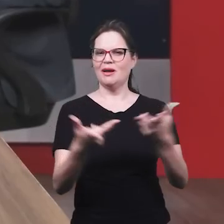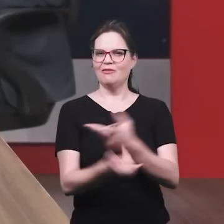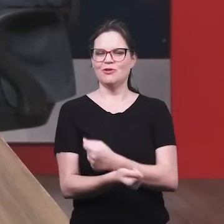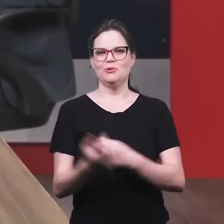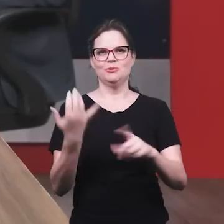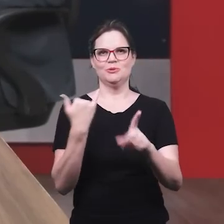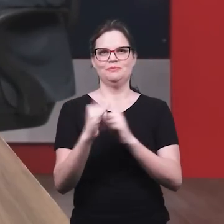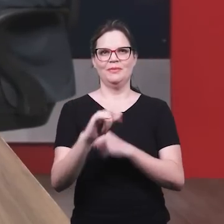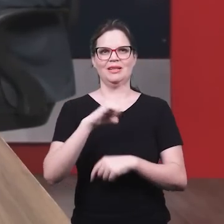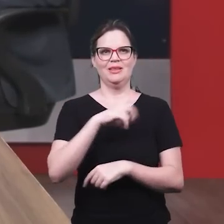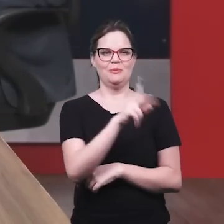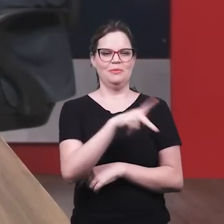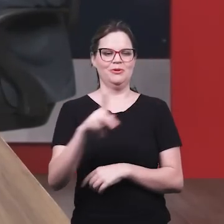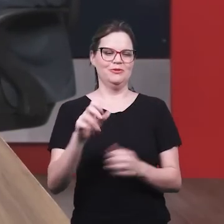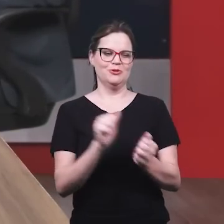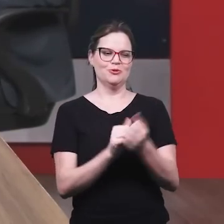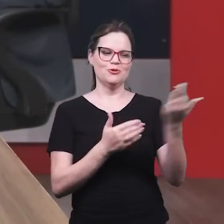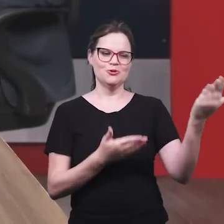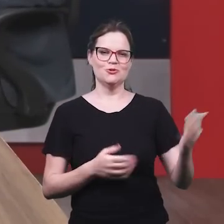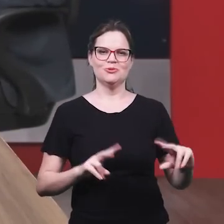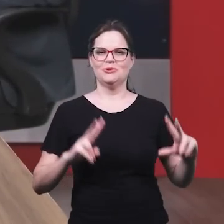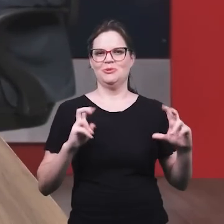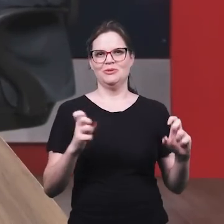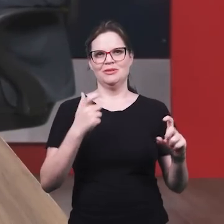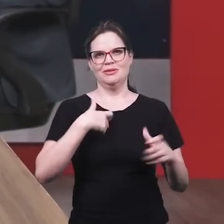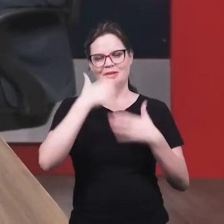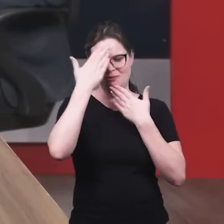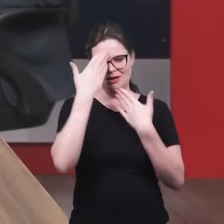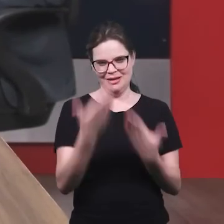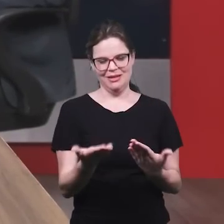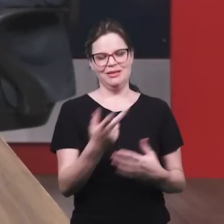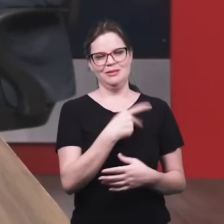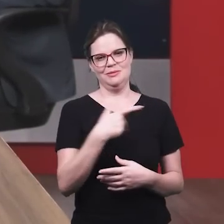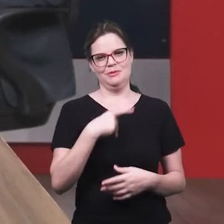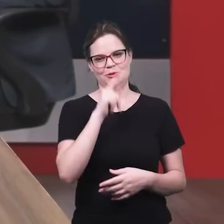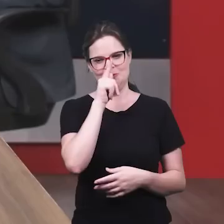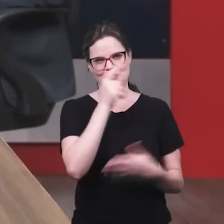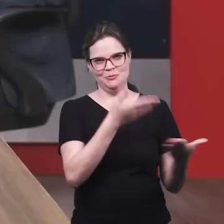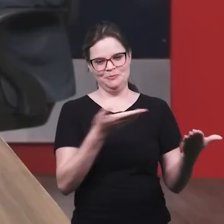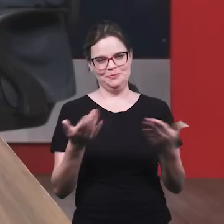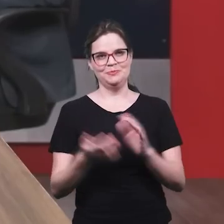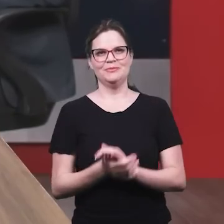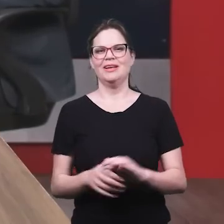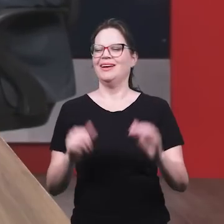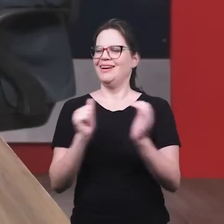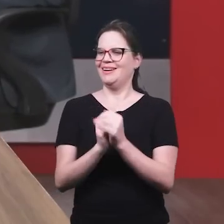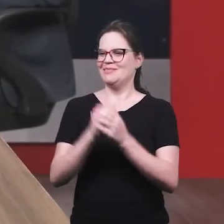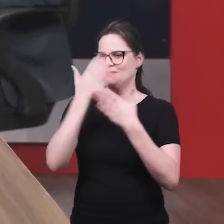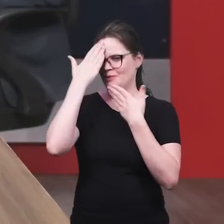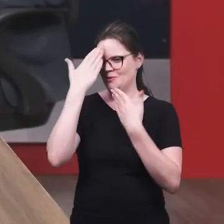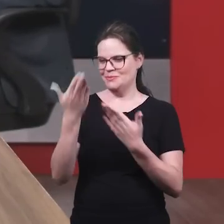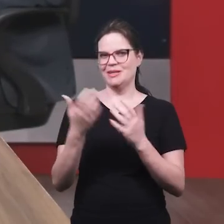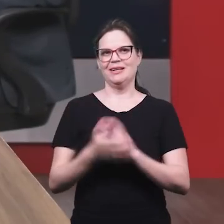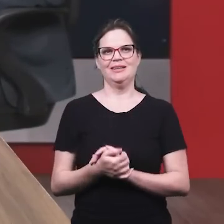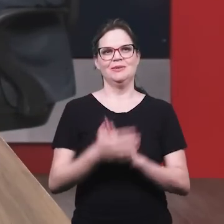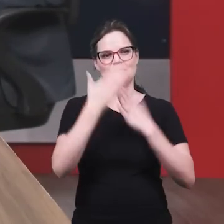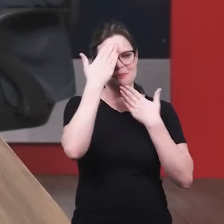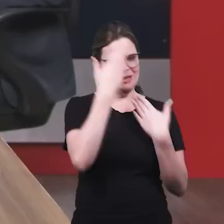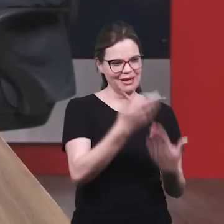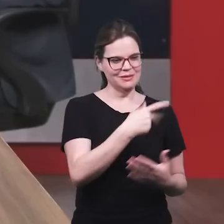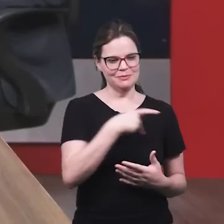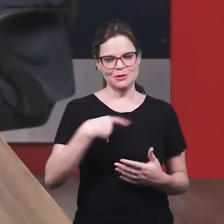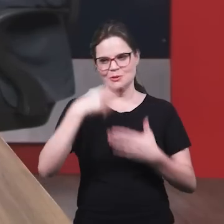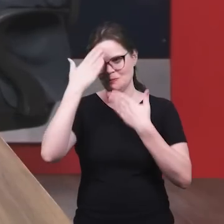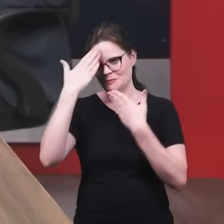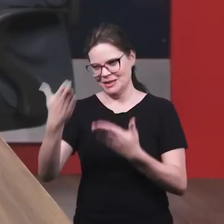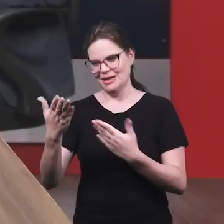um professor a respeito desse assunto. Agradecer ao Senhor mais uma vez a presença aqui. Amém. Muito obrigado, Willer. Muito obrigado, pastor Tiago. Amém.